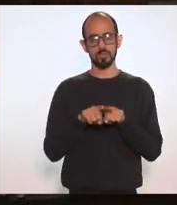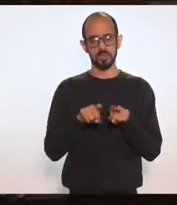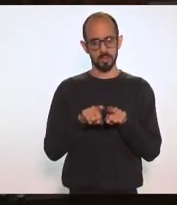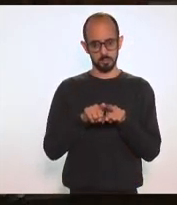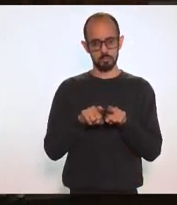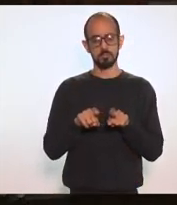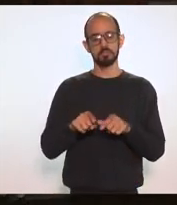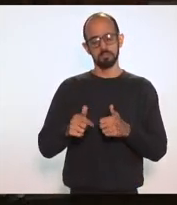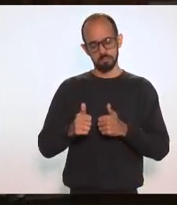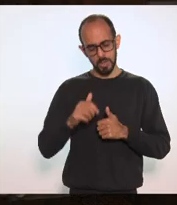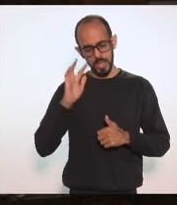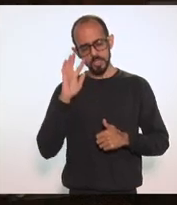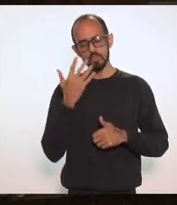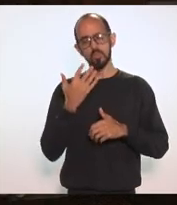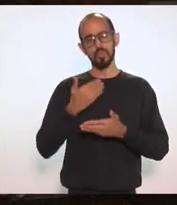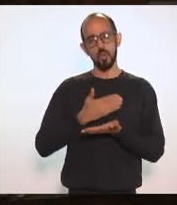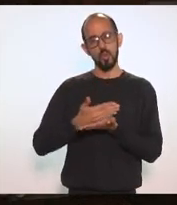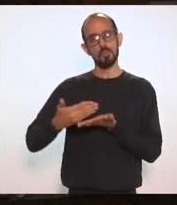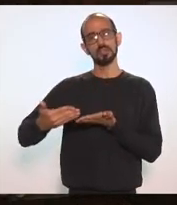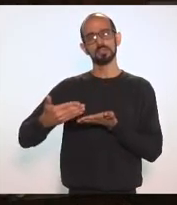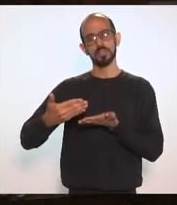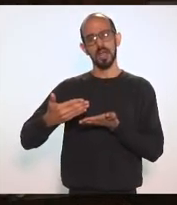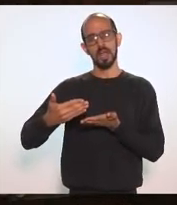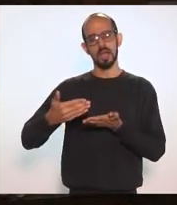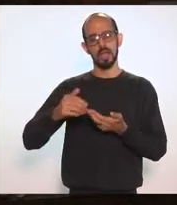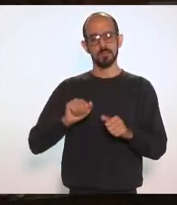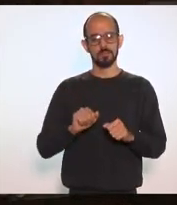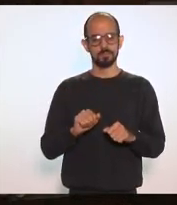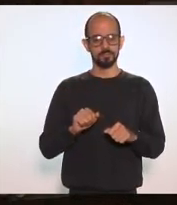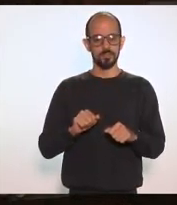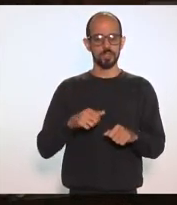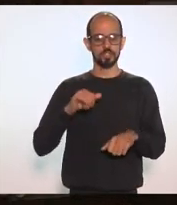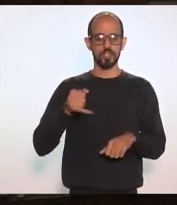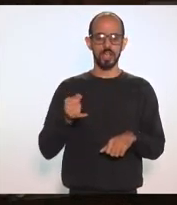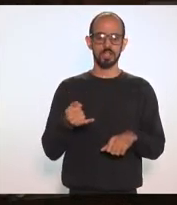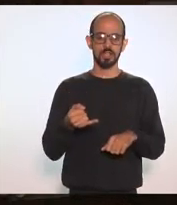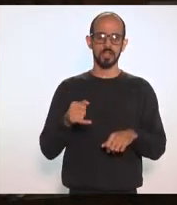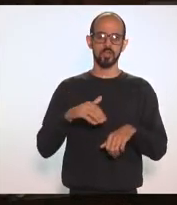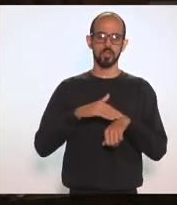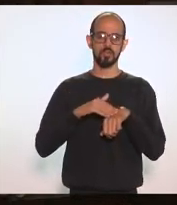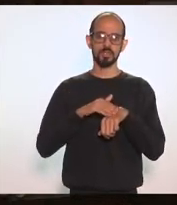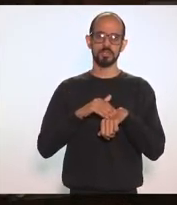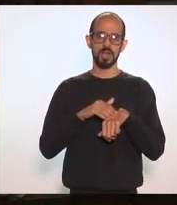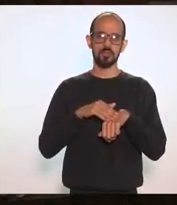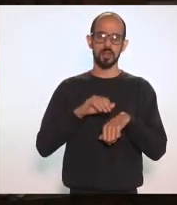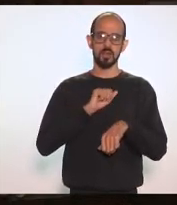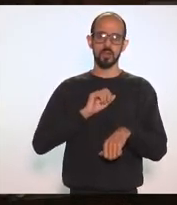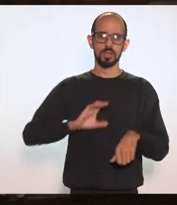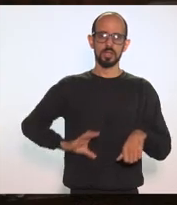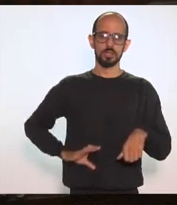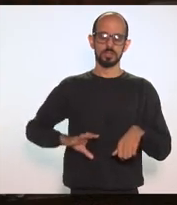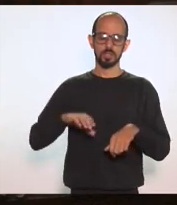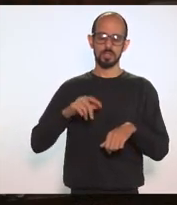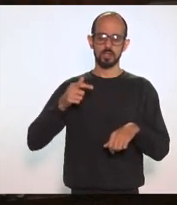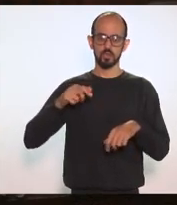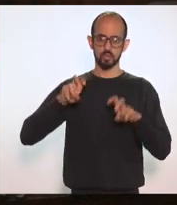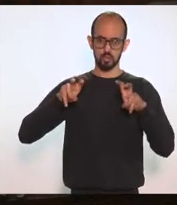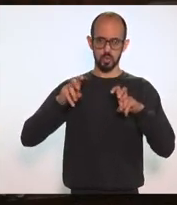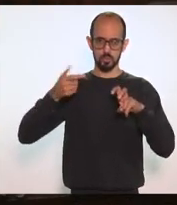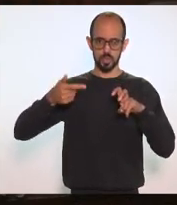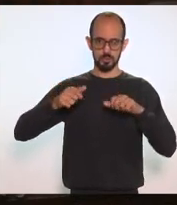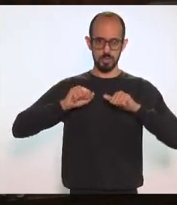puxou essa iniciativa. Em janeiro, eu conversava com o André, ainda no recesso, sobre a pandemia e sobre outros temas. Ele me disse: